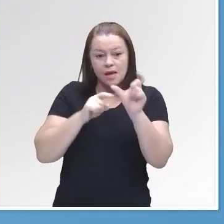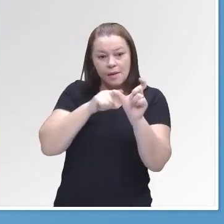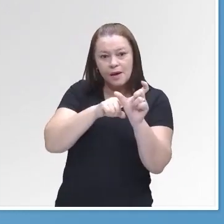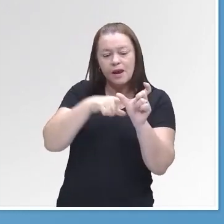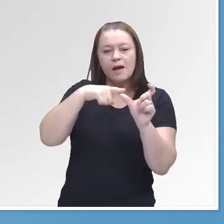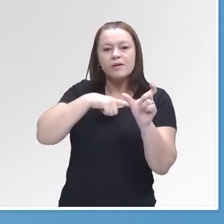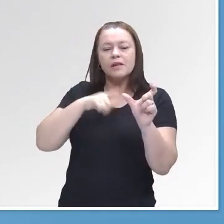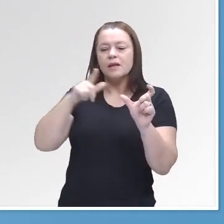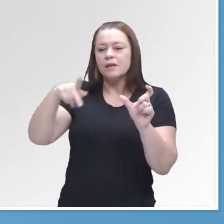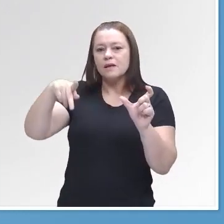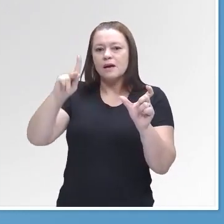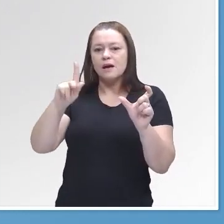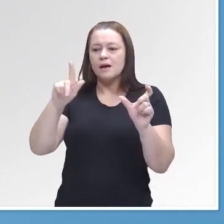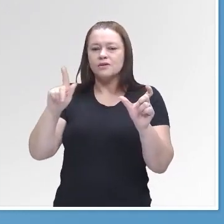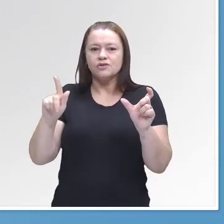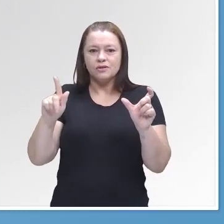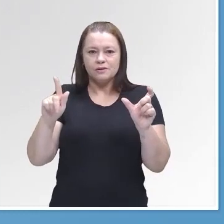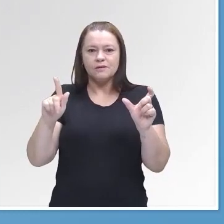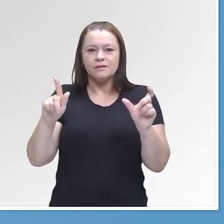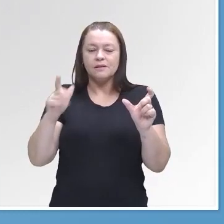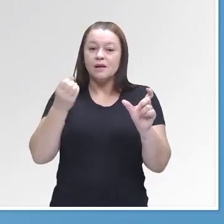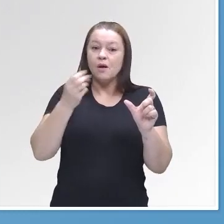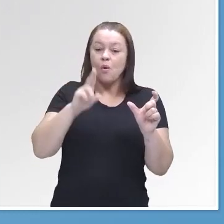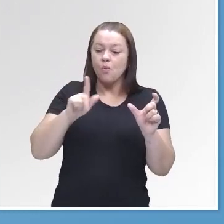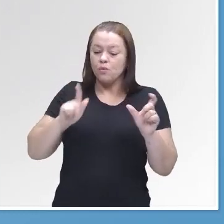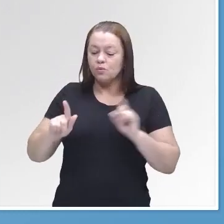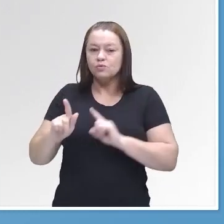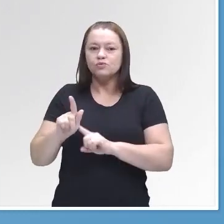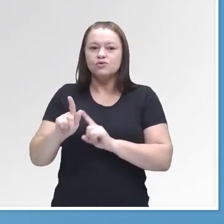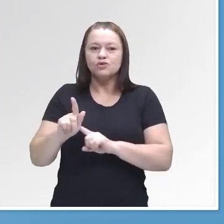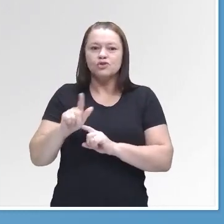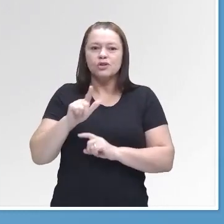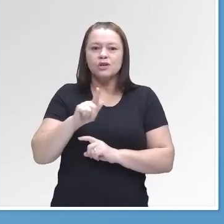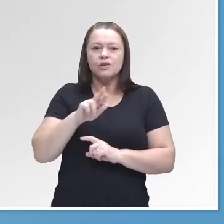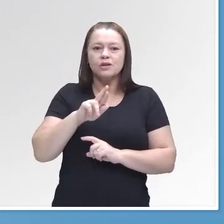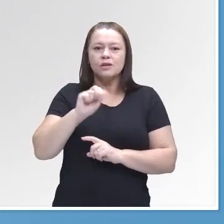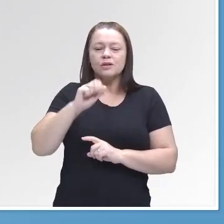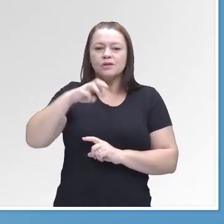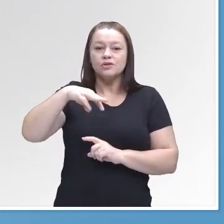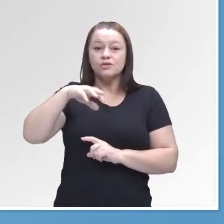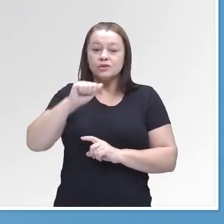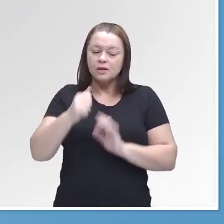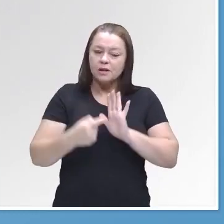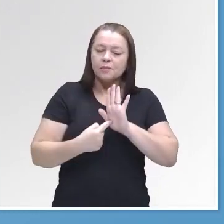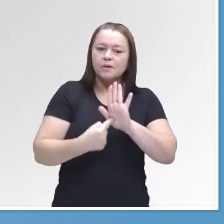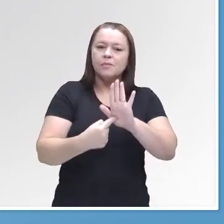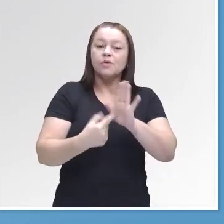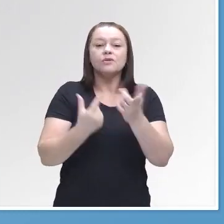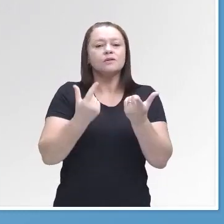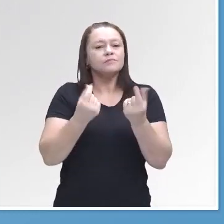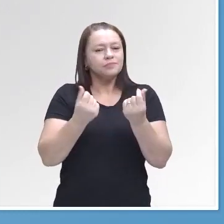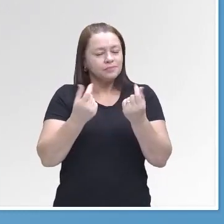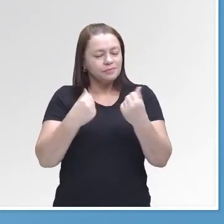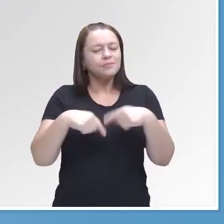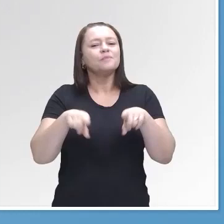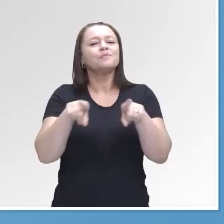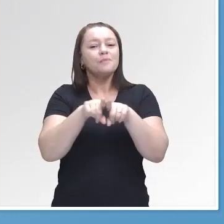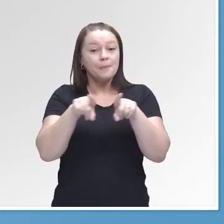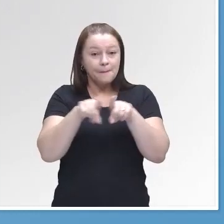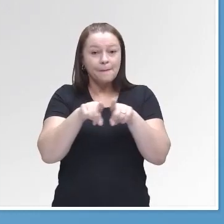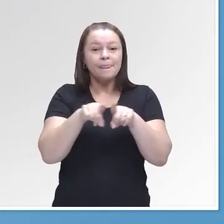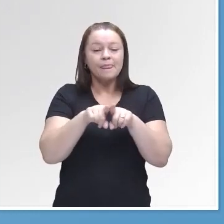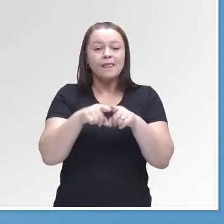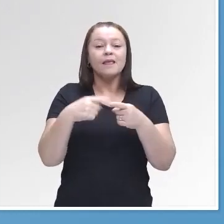G ou G de grama. Identificando o preço também com relação